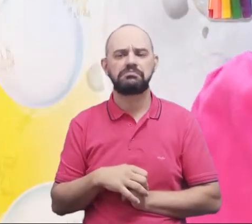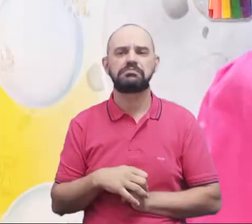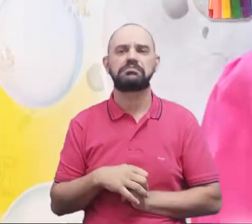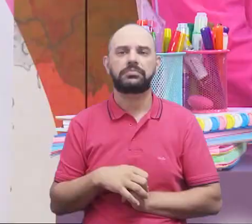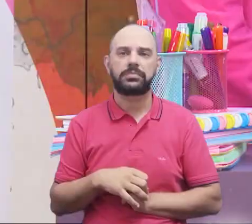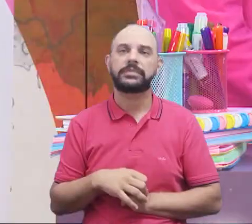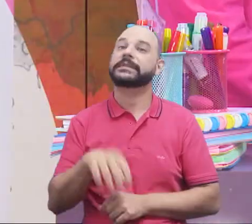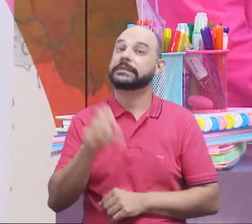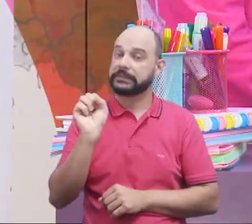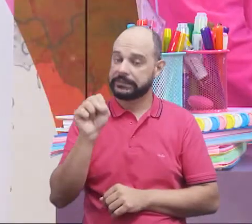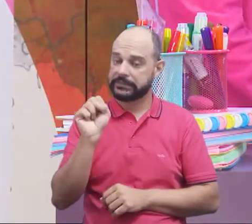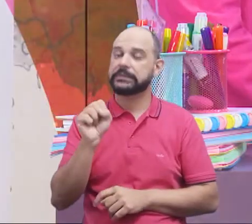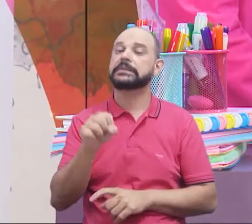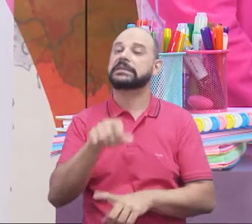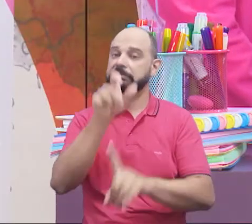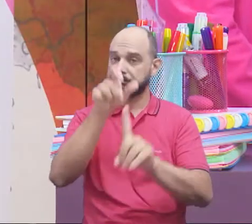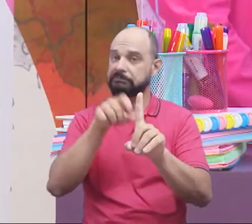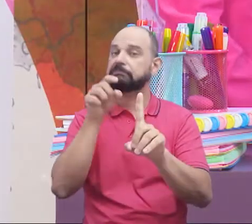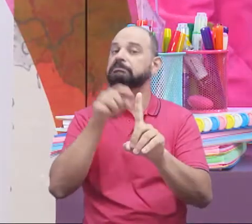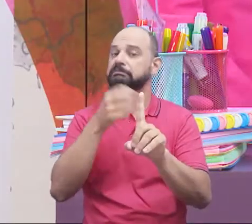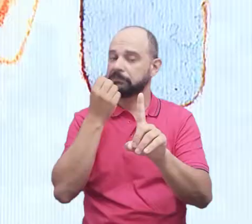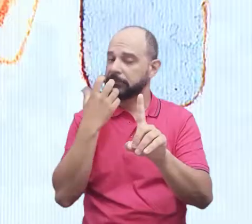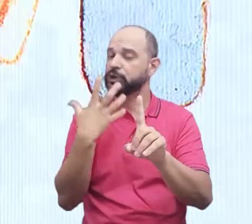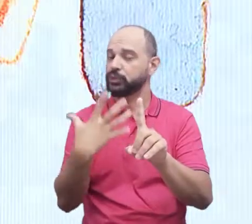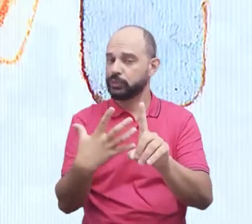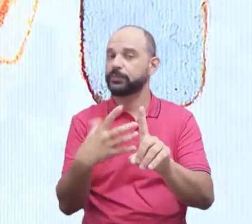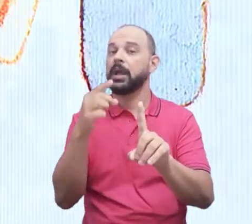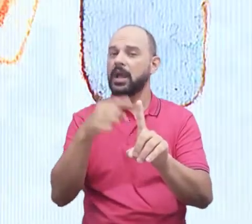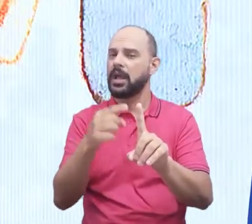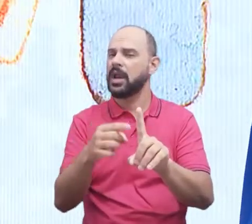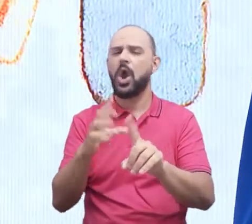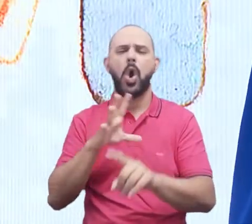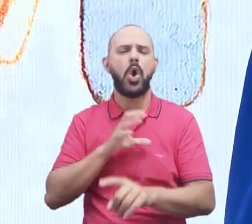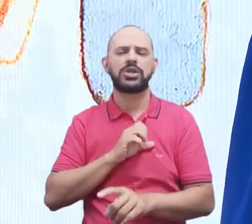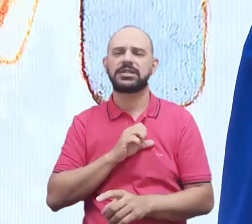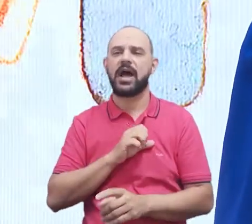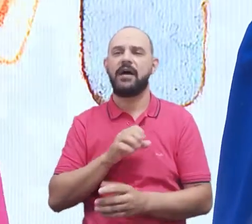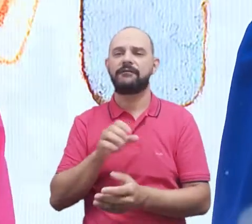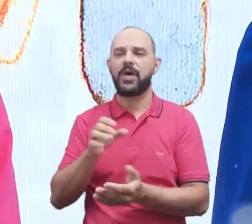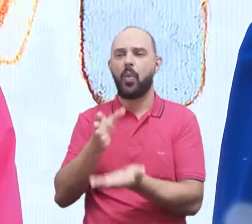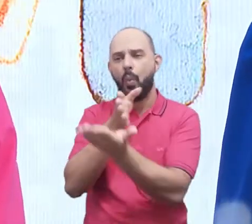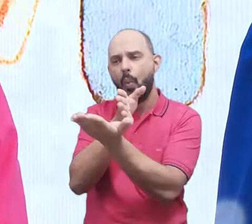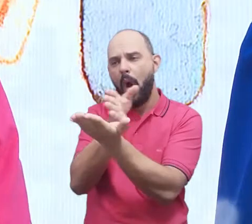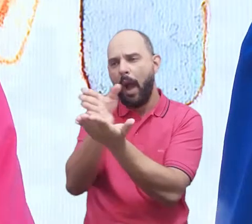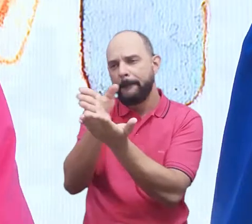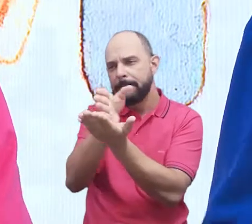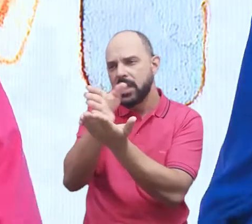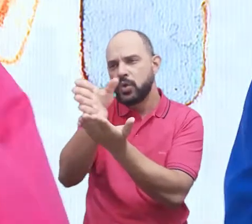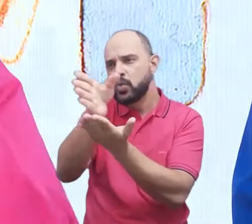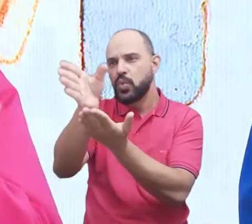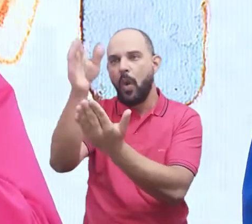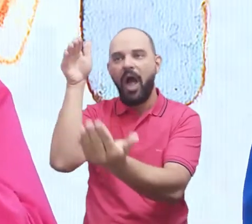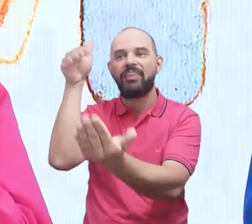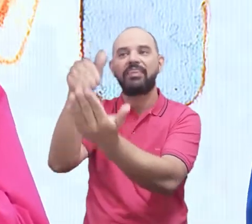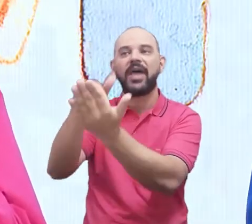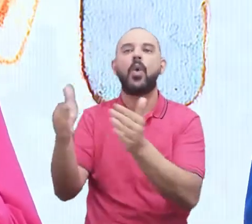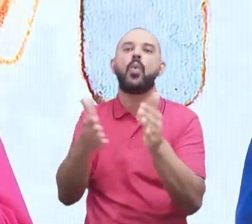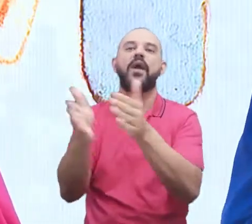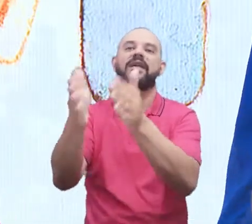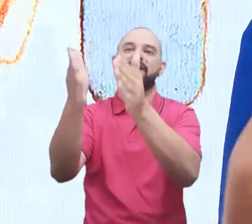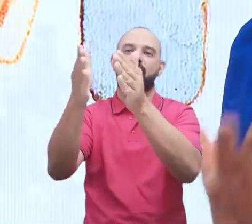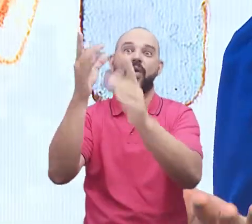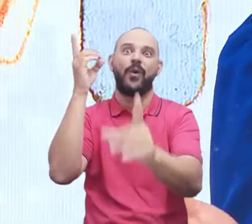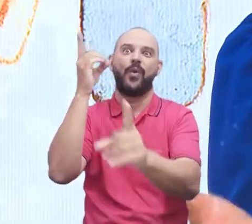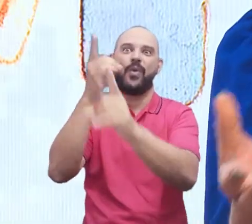João! Ele era assim. O João adorava o caminho do rio. Por onde